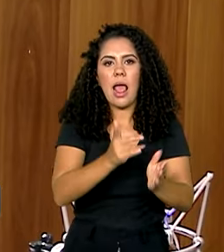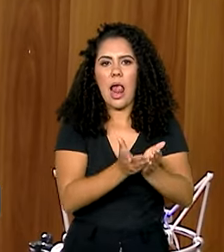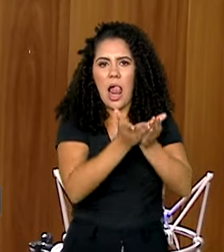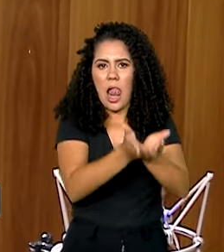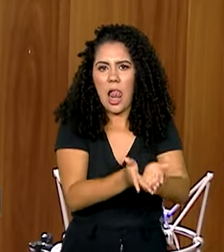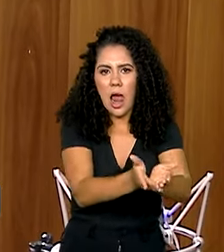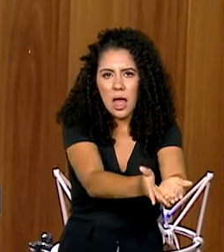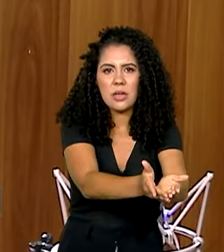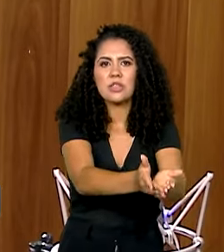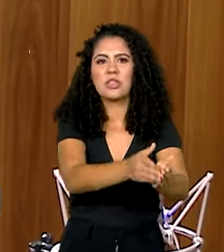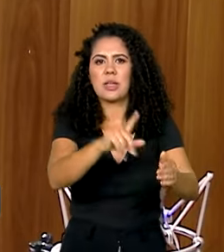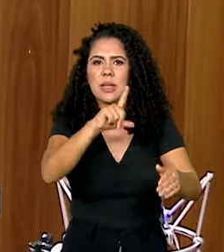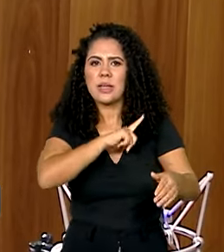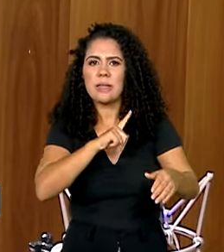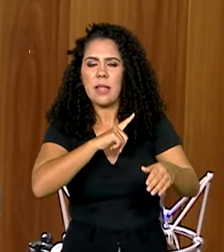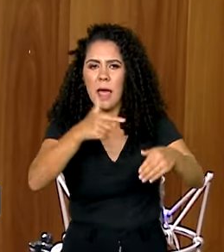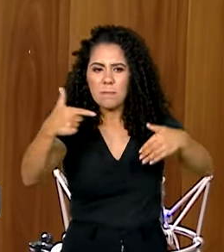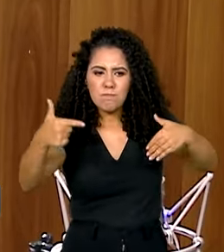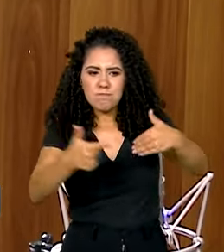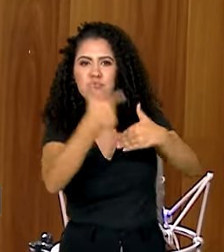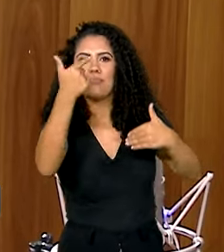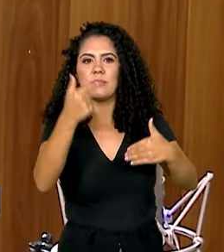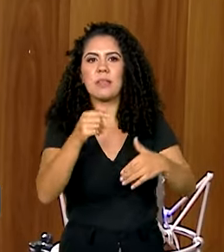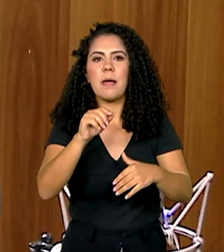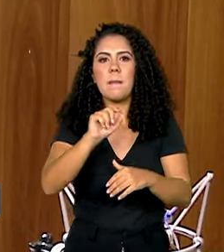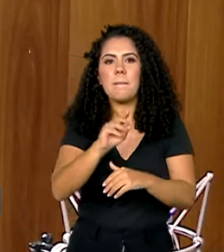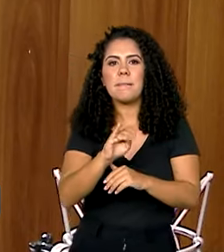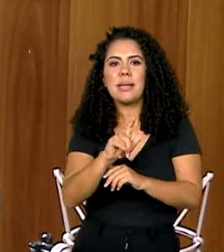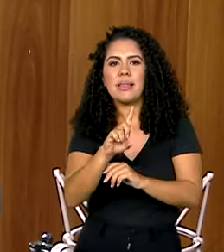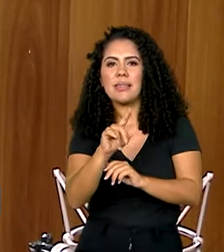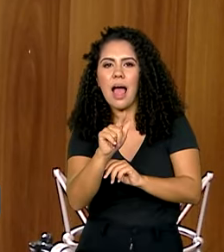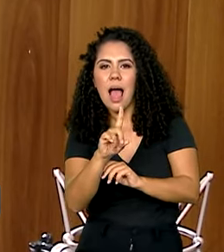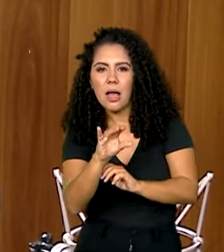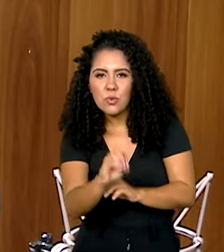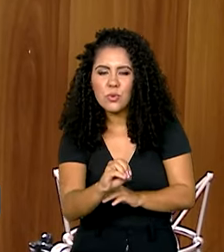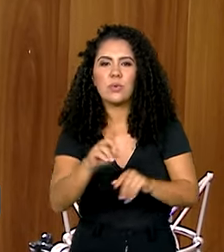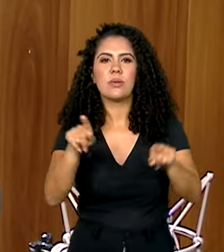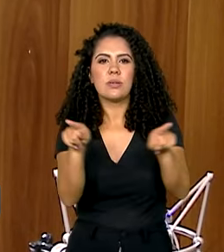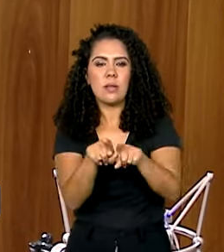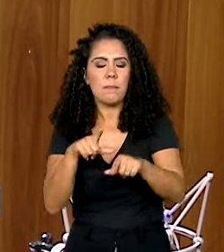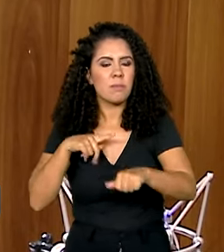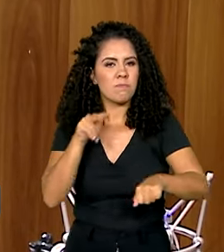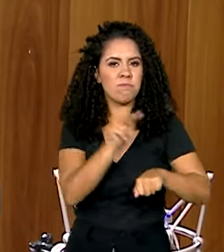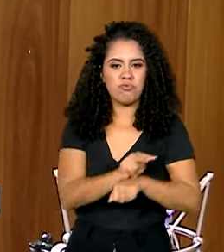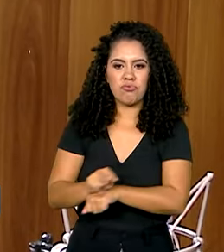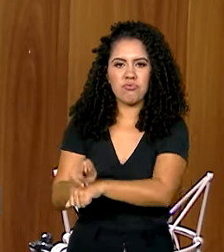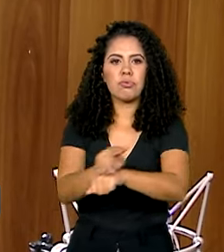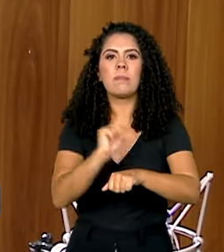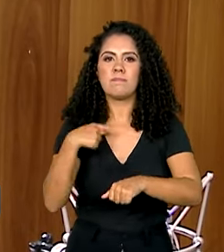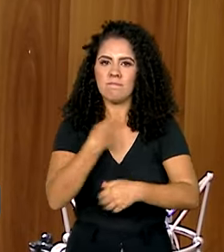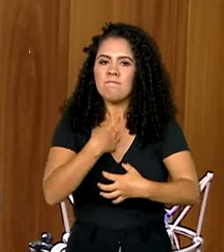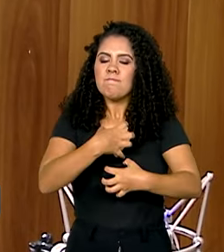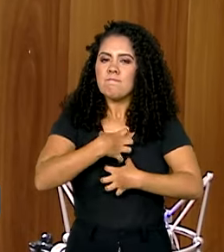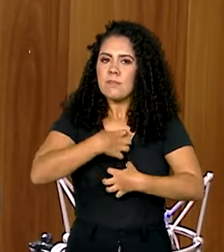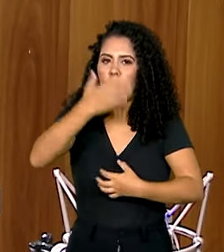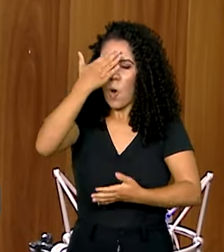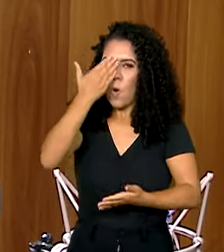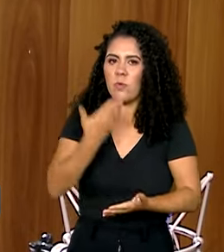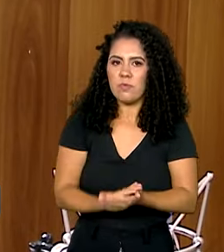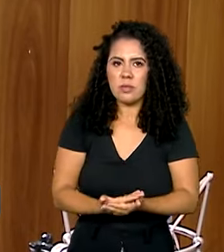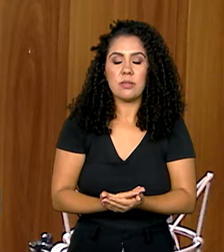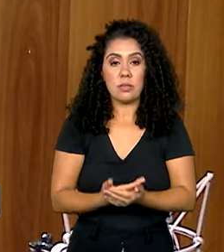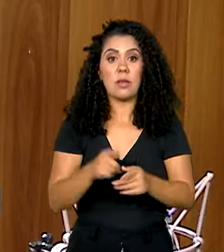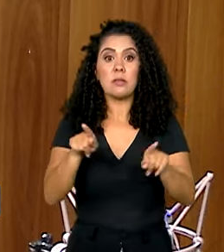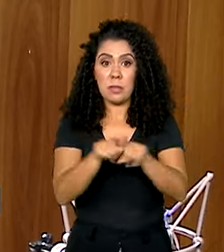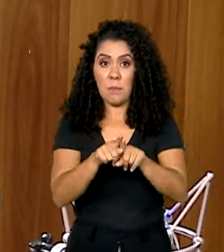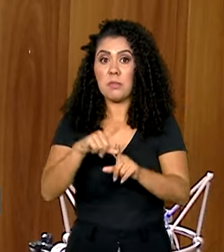blindadas, helicópteros blindados, toda a tecnologia de monitoramento da região. A gente está muito confiante. A gente já teve